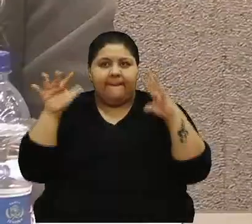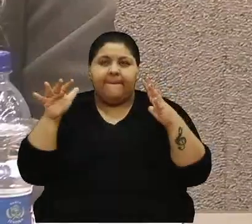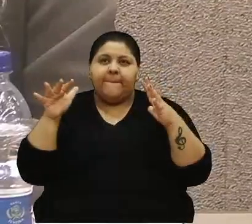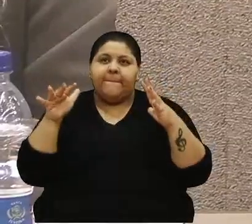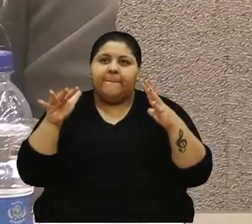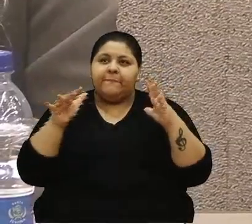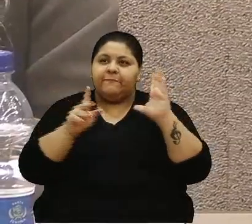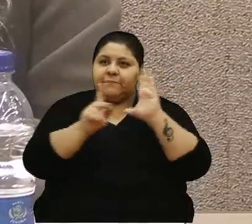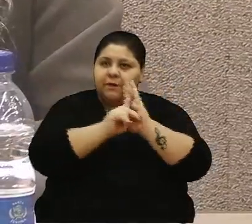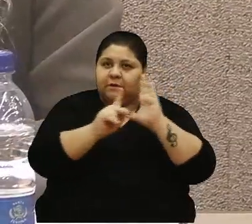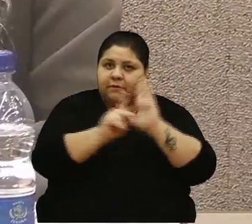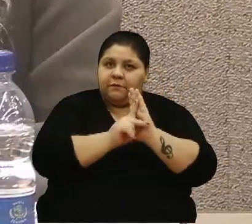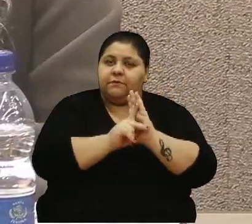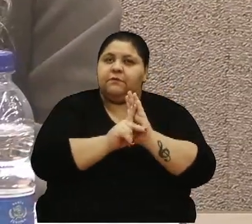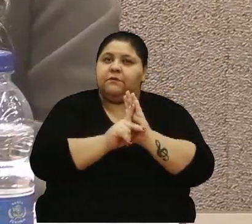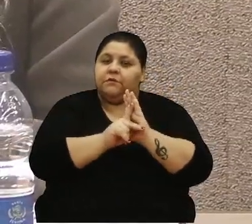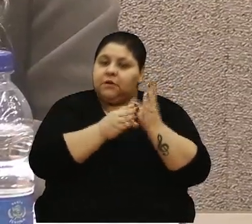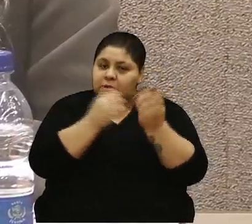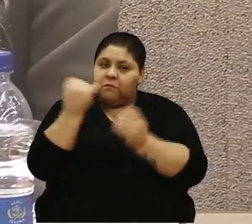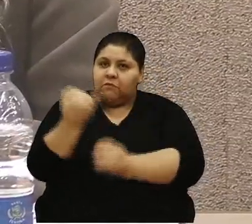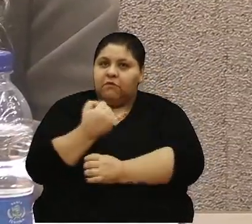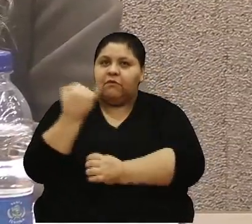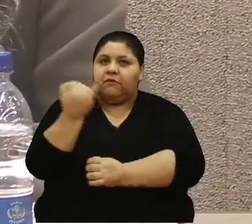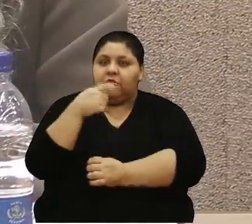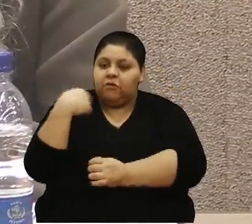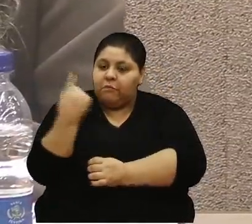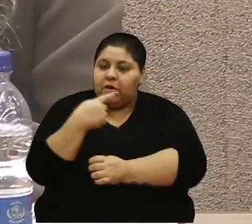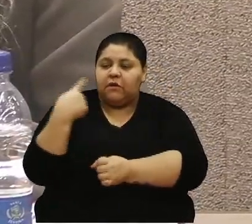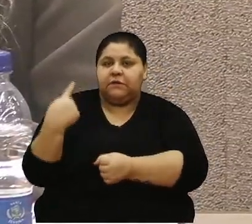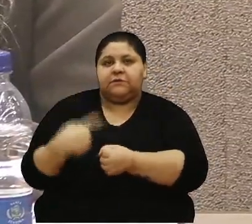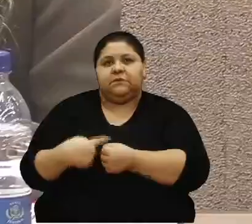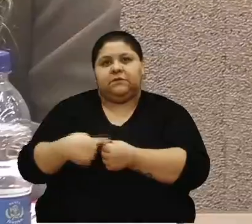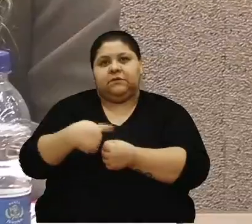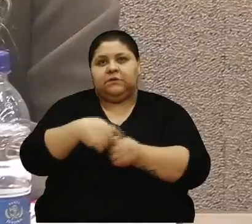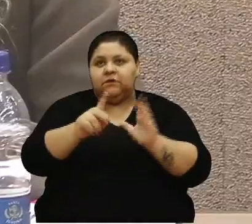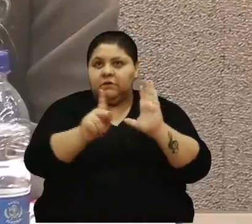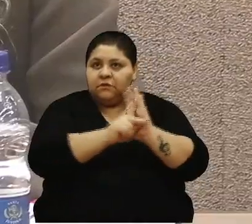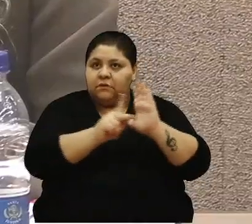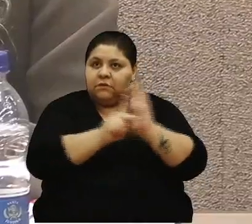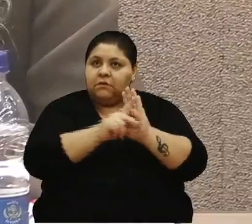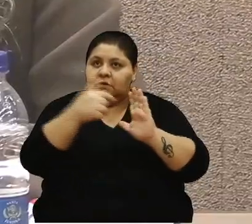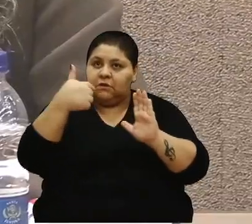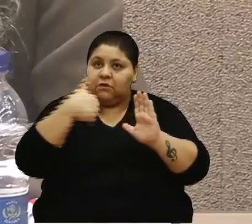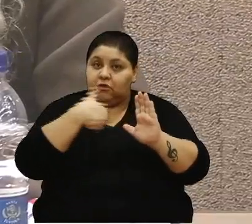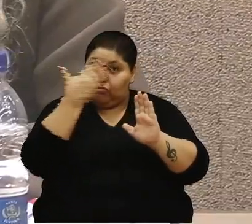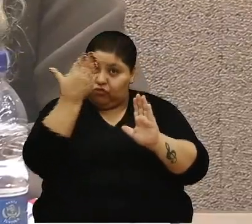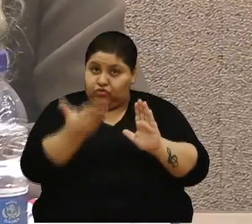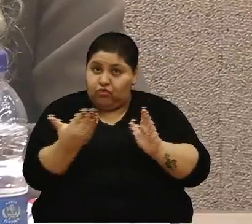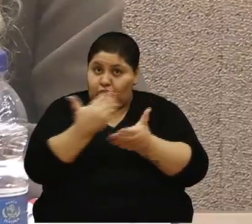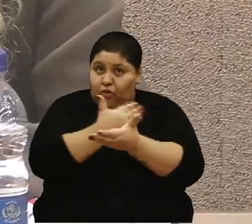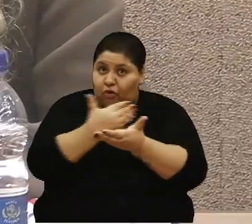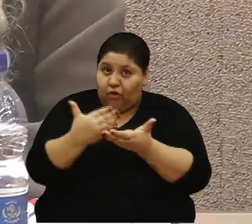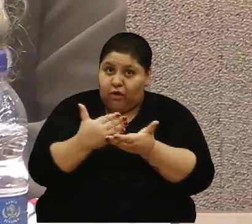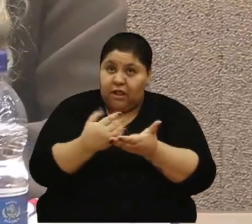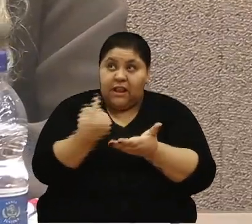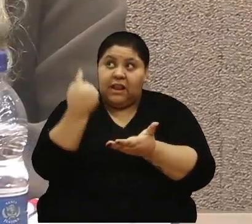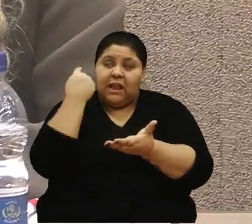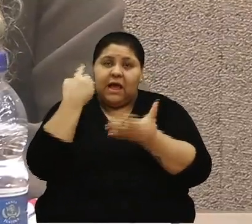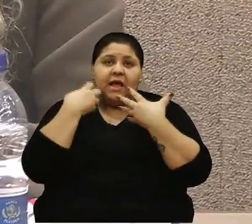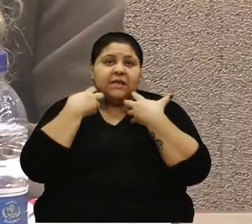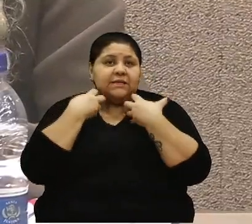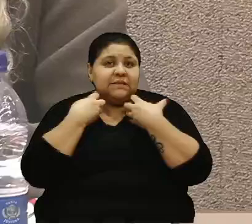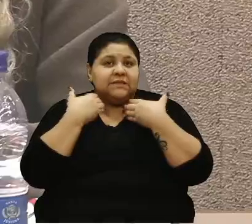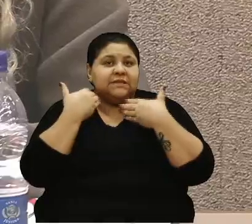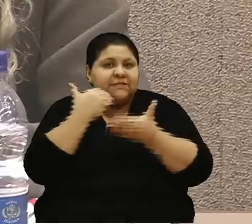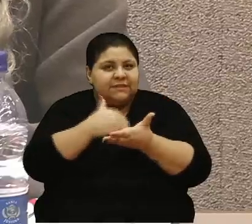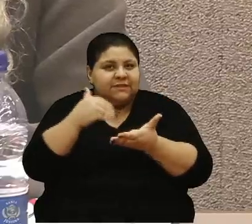esse projeto, que é um projeto muito importante para a nossa cidade. Projeto qual que o senhor começou quando o senhor era secretário da